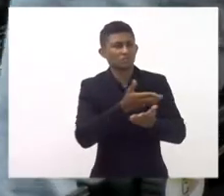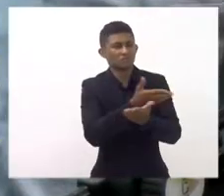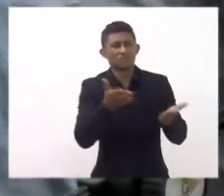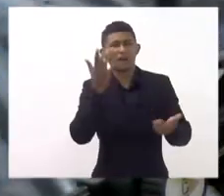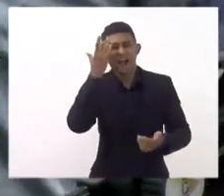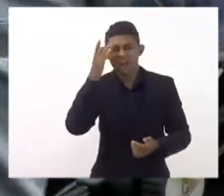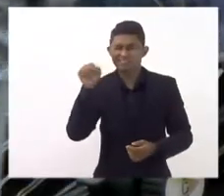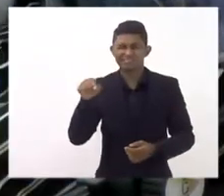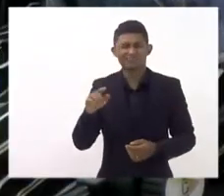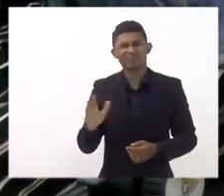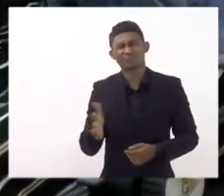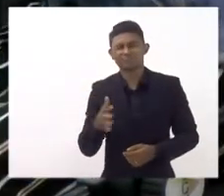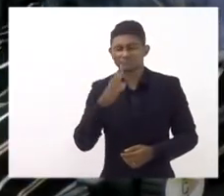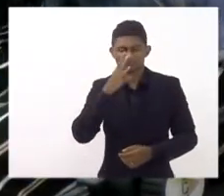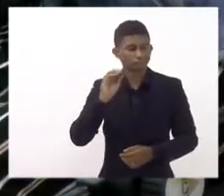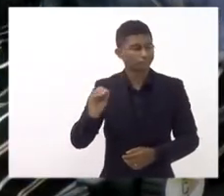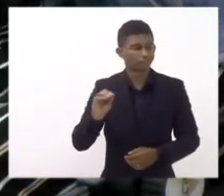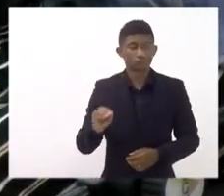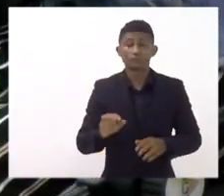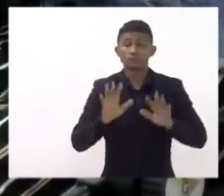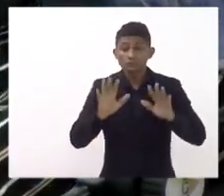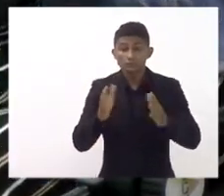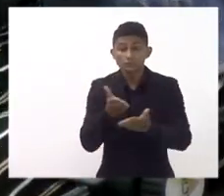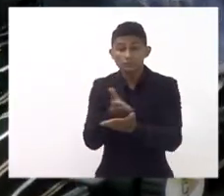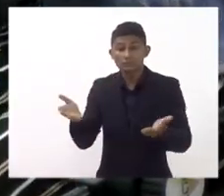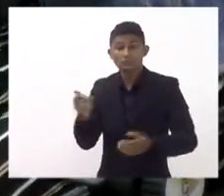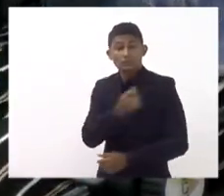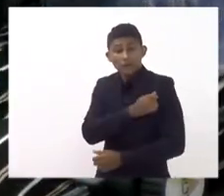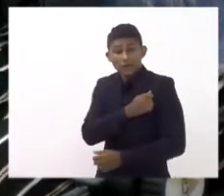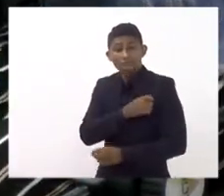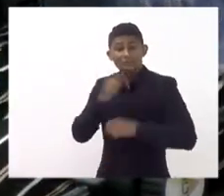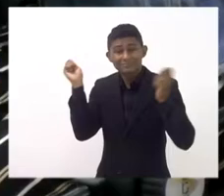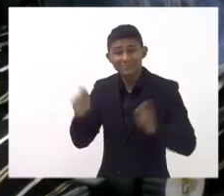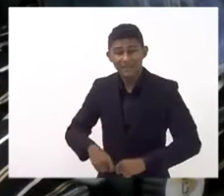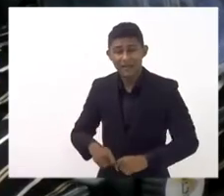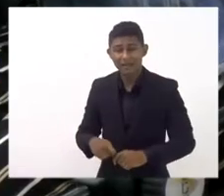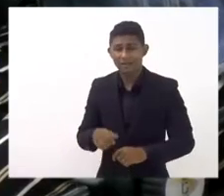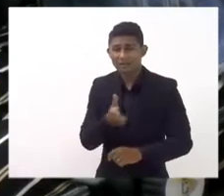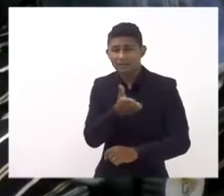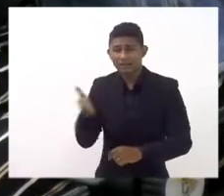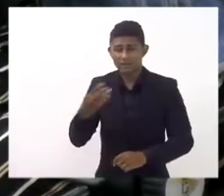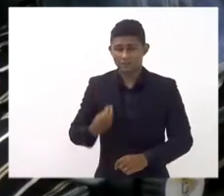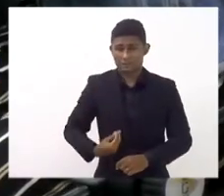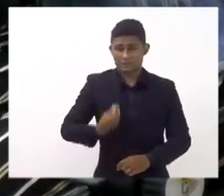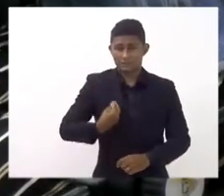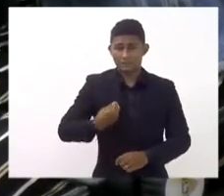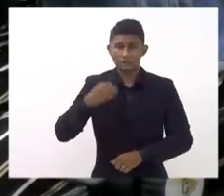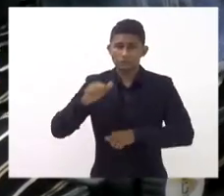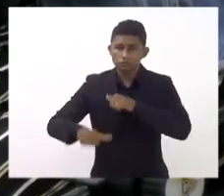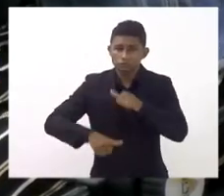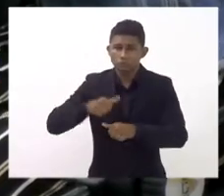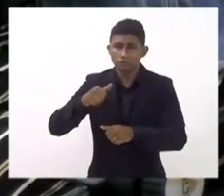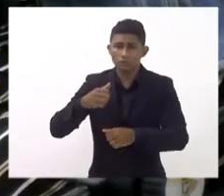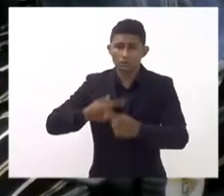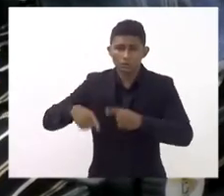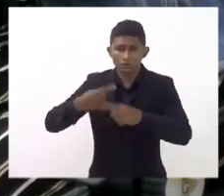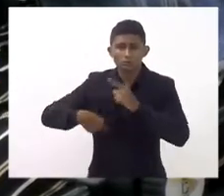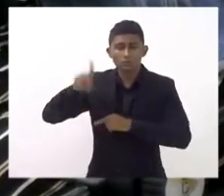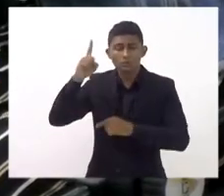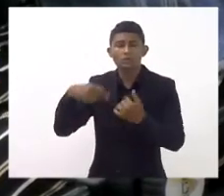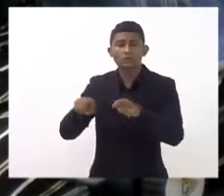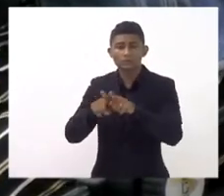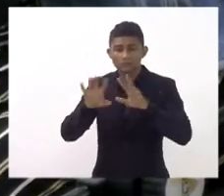para os nossos estudantes é oportunidade de transformação social, de melhorar a sua vida e de seus familiares